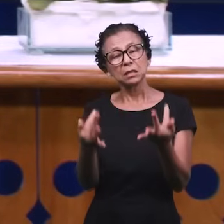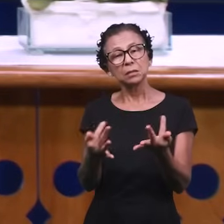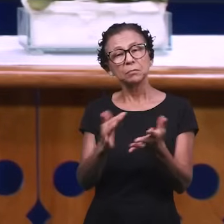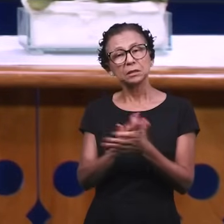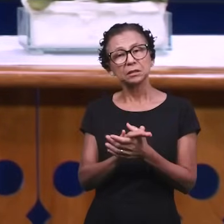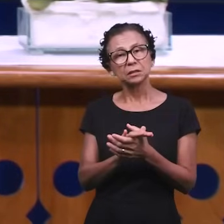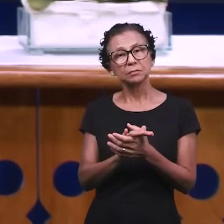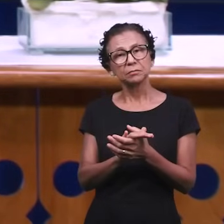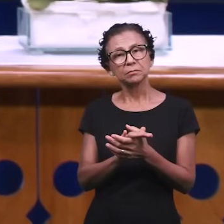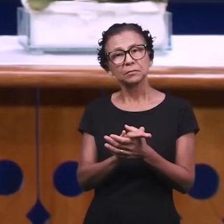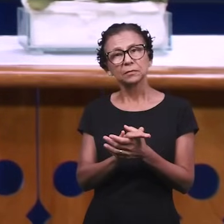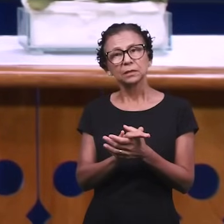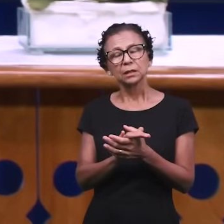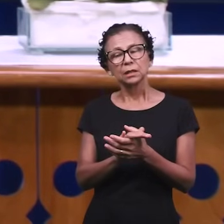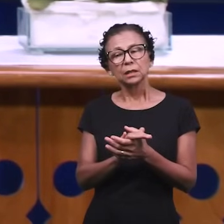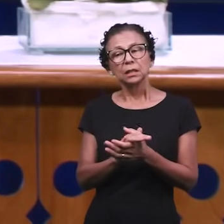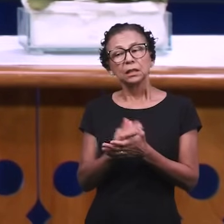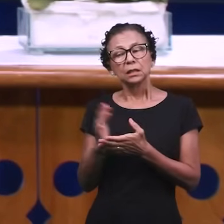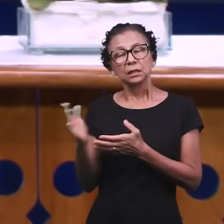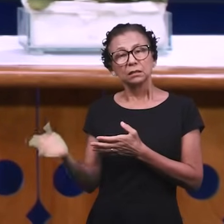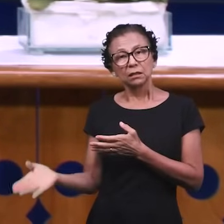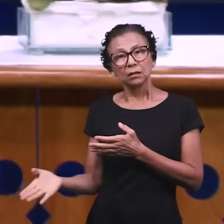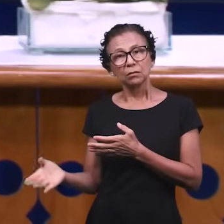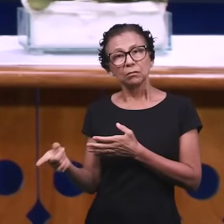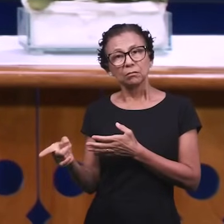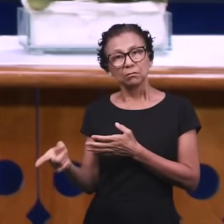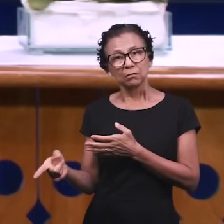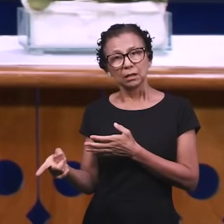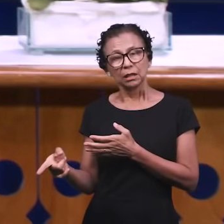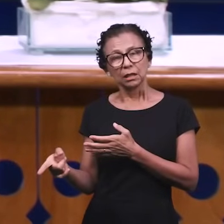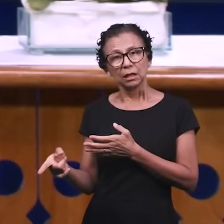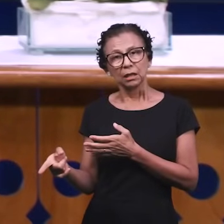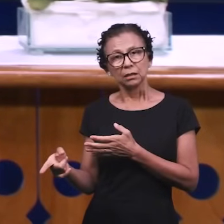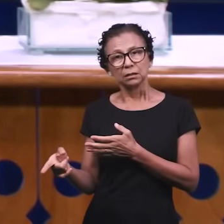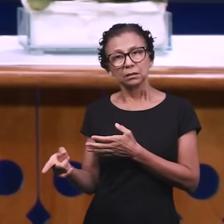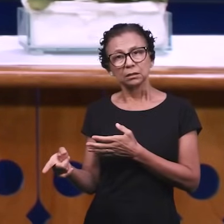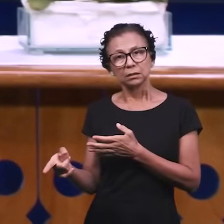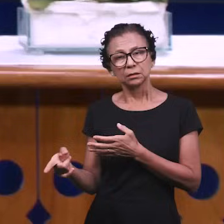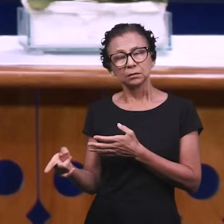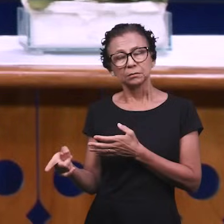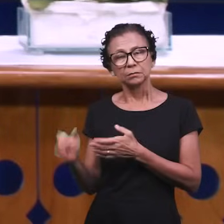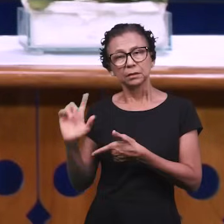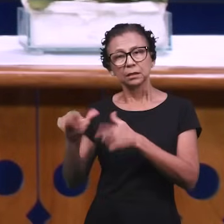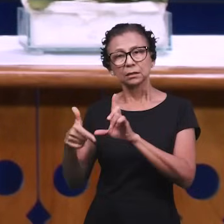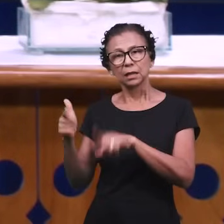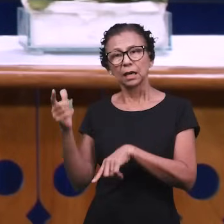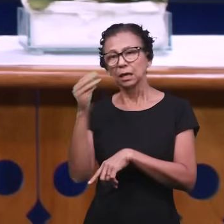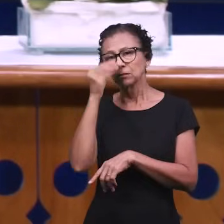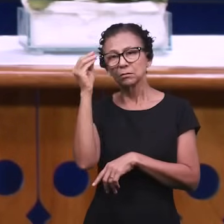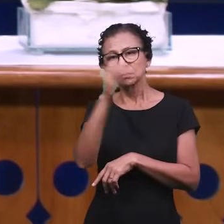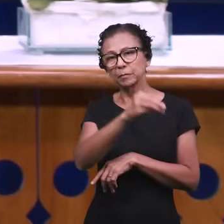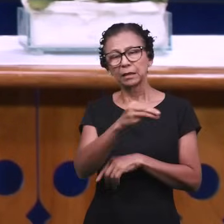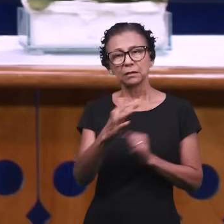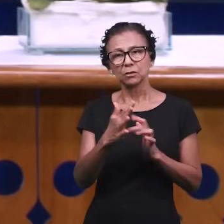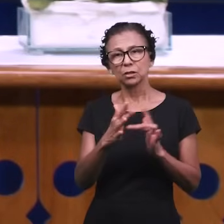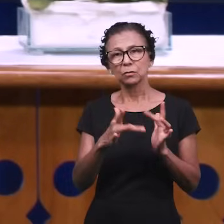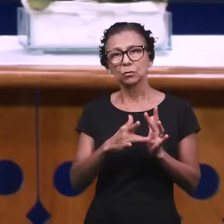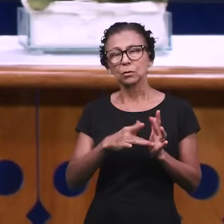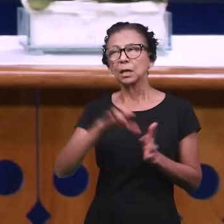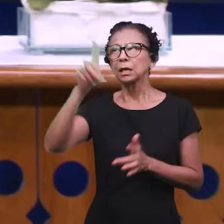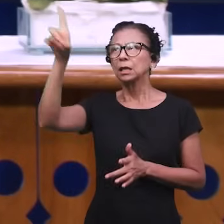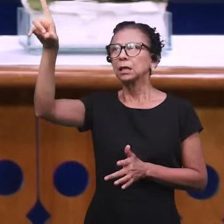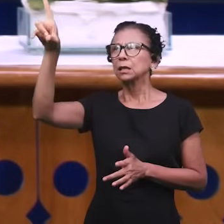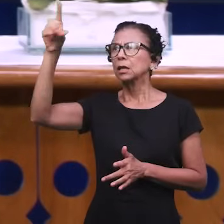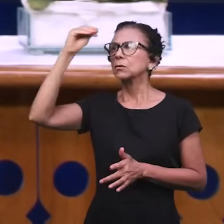Mas Jesus veio com outro perfil. Então Jesus, ele rejeita Israel. Deus rejeita Israel. Eles rejeitam Jesus e Deus